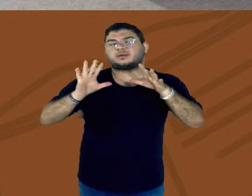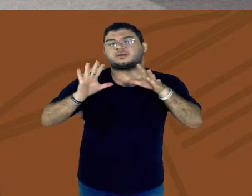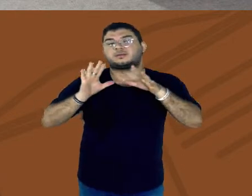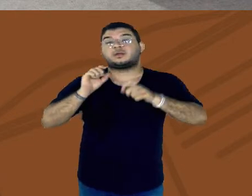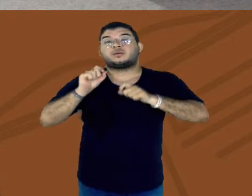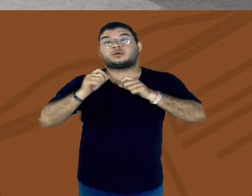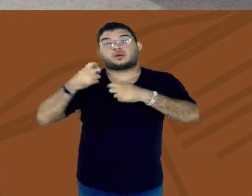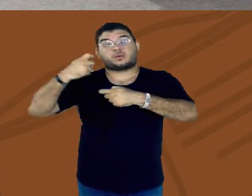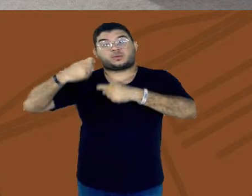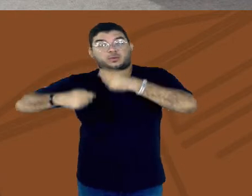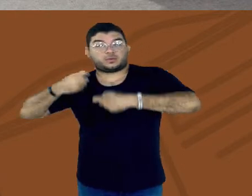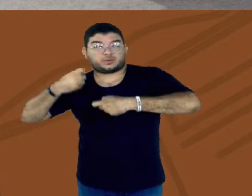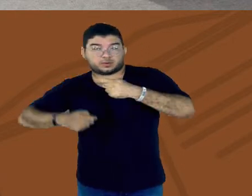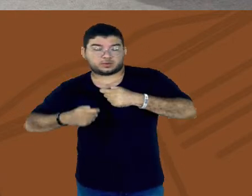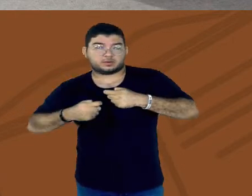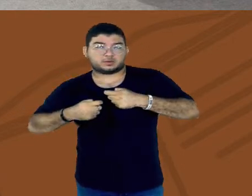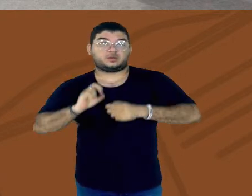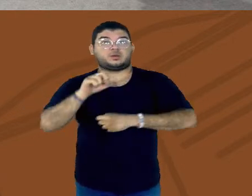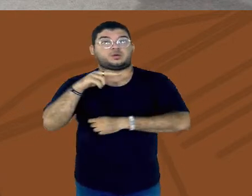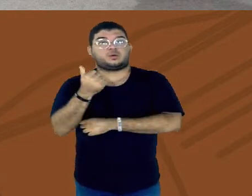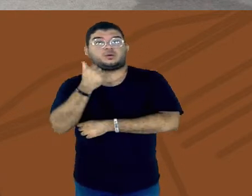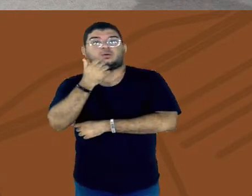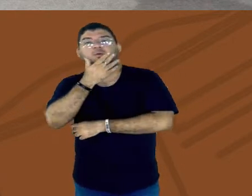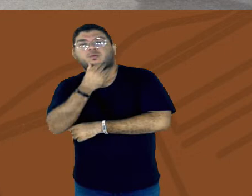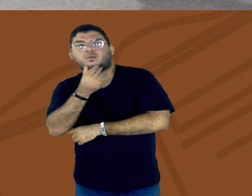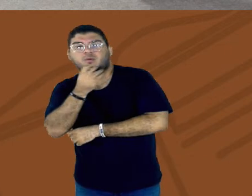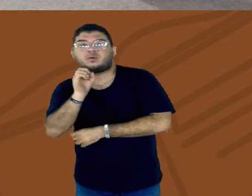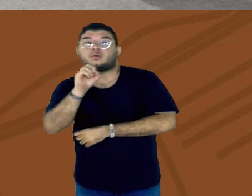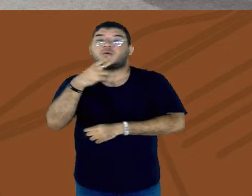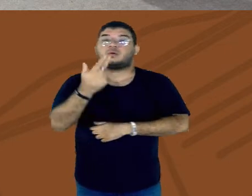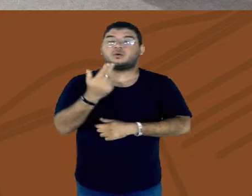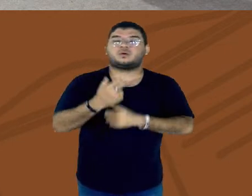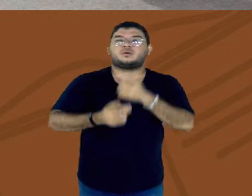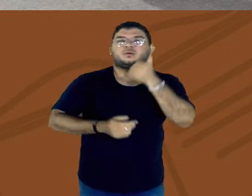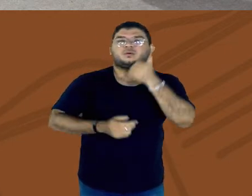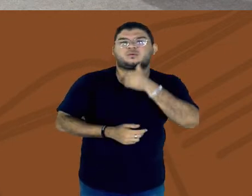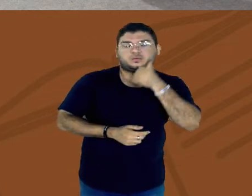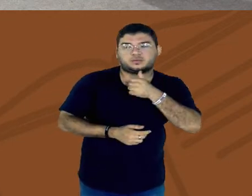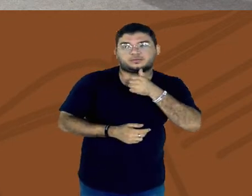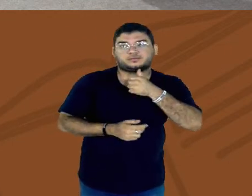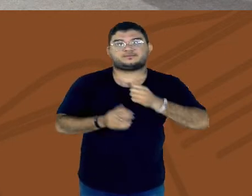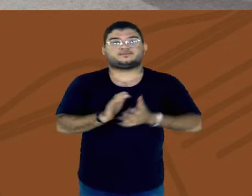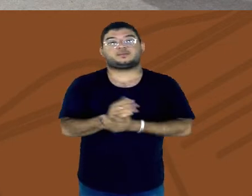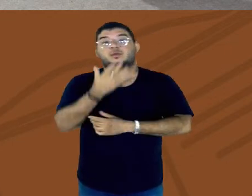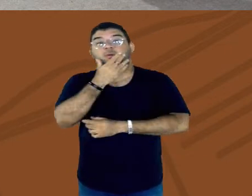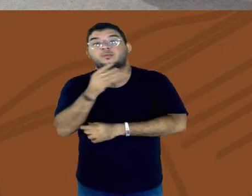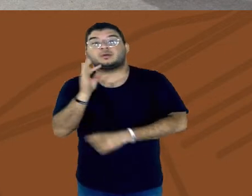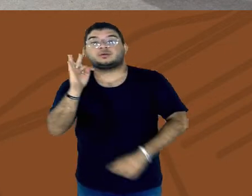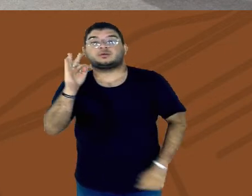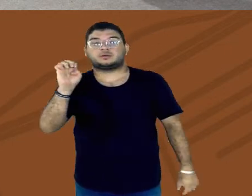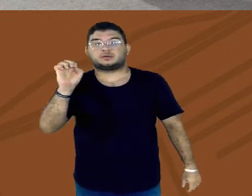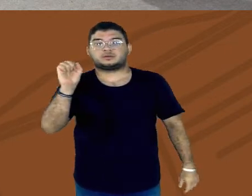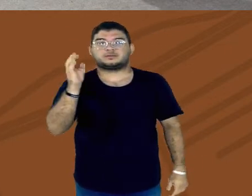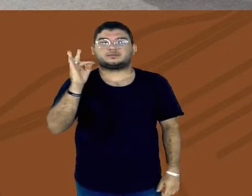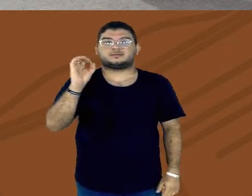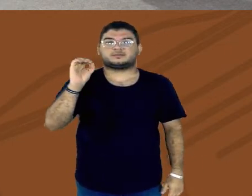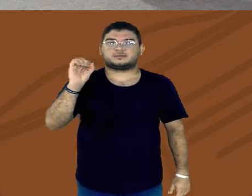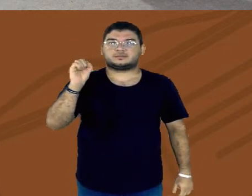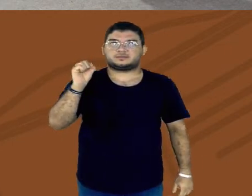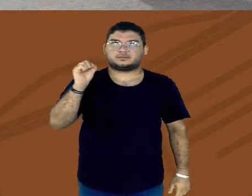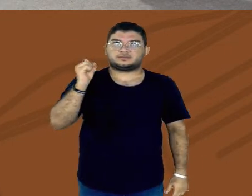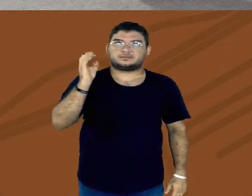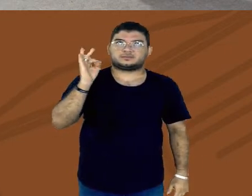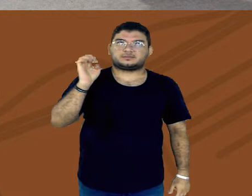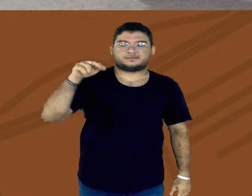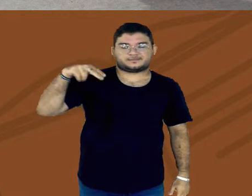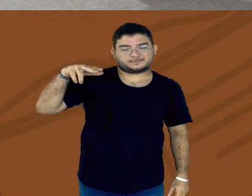hormônios sexuais, ou masculino ou feminino. Masculino, testosterona. Feminino,